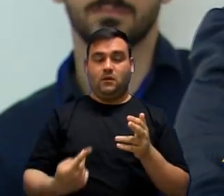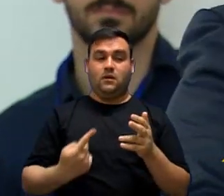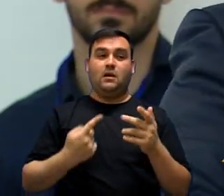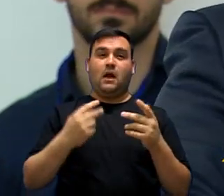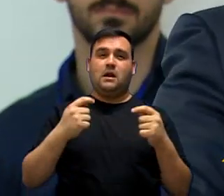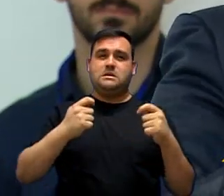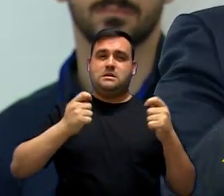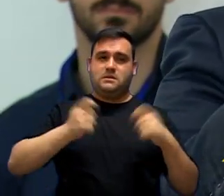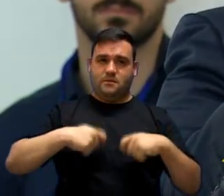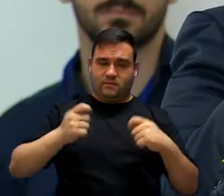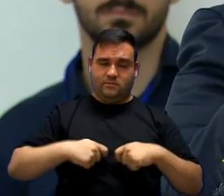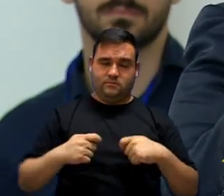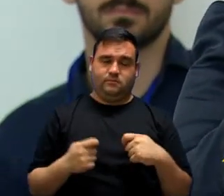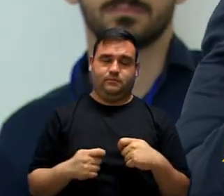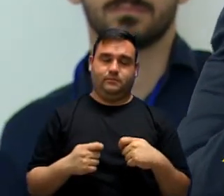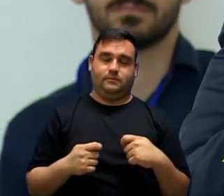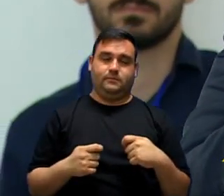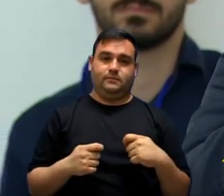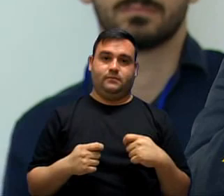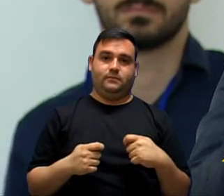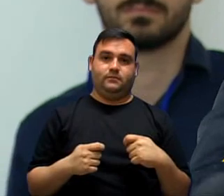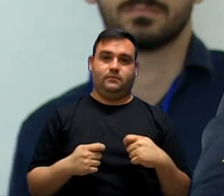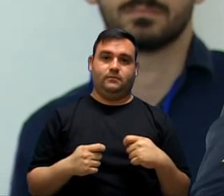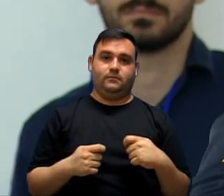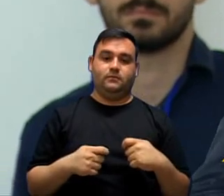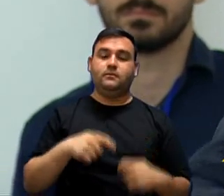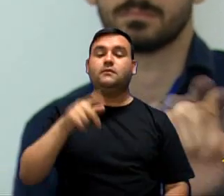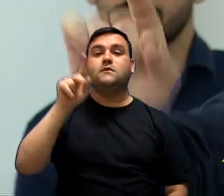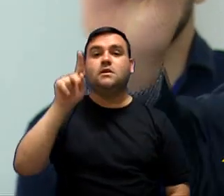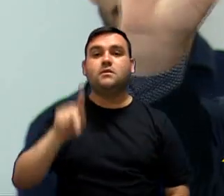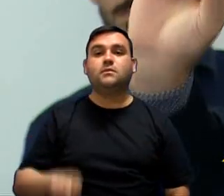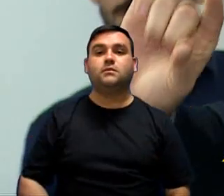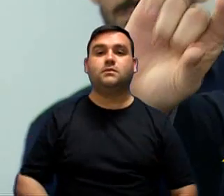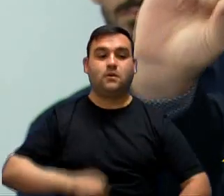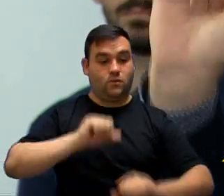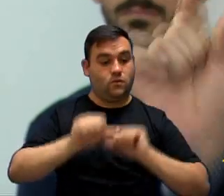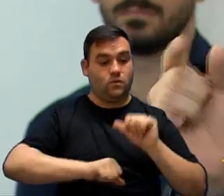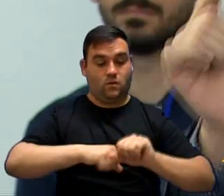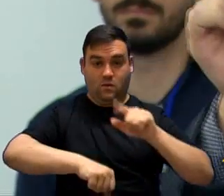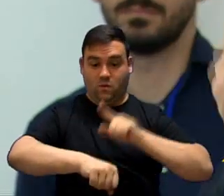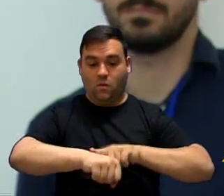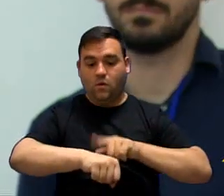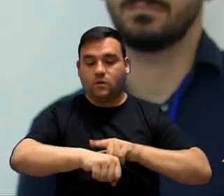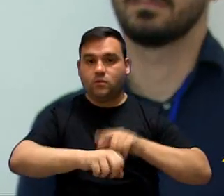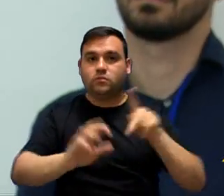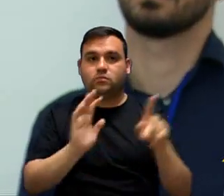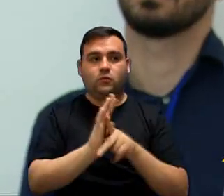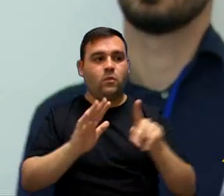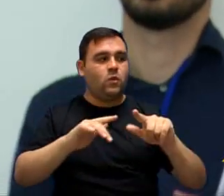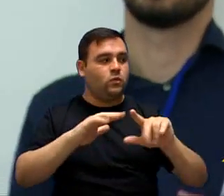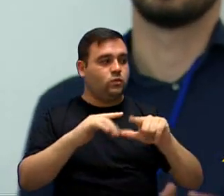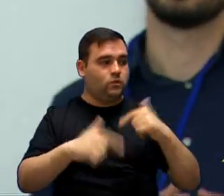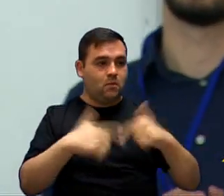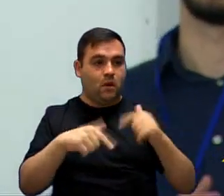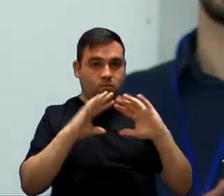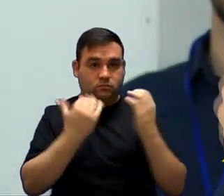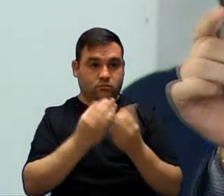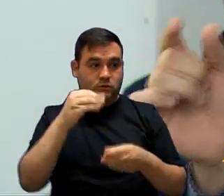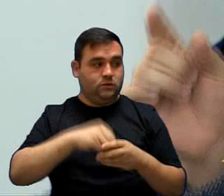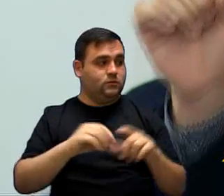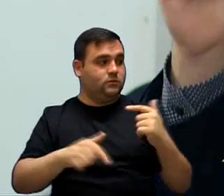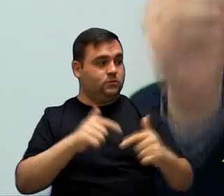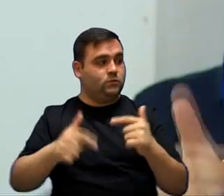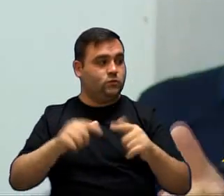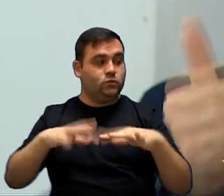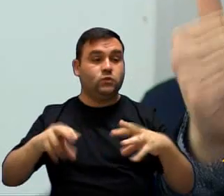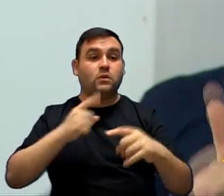a possibilidade da presidência alterar o horário dos funcionários da casa,